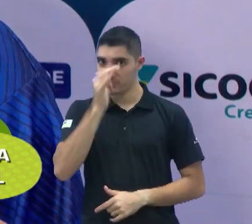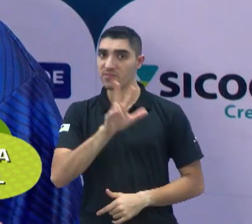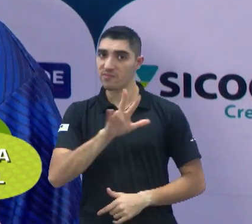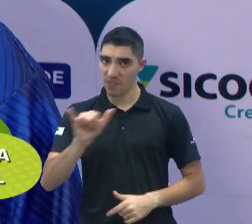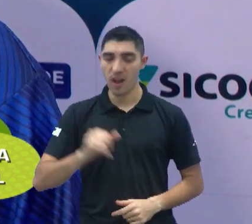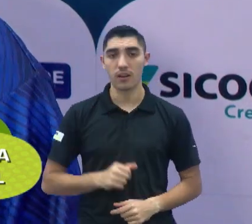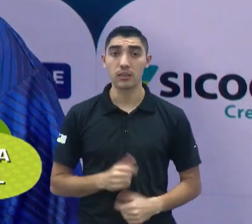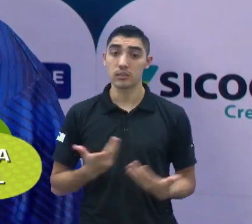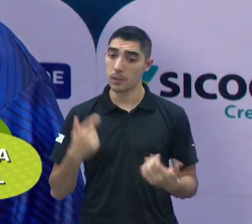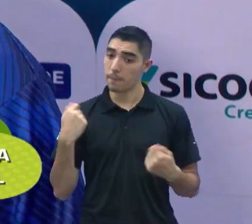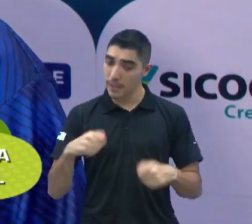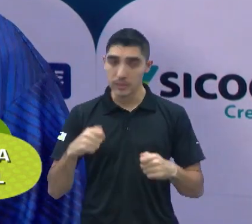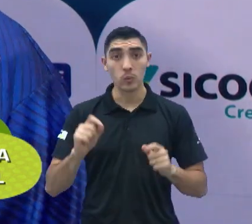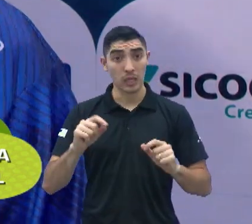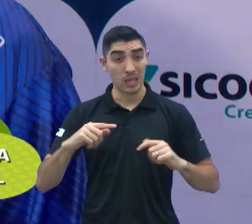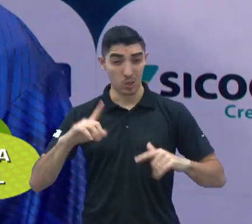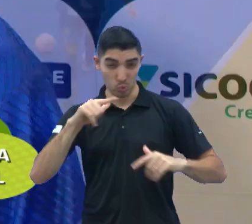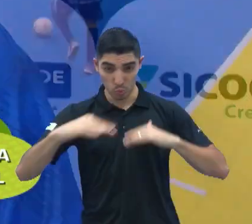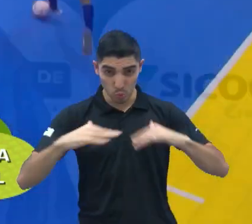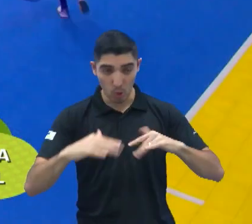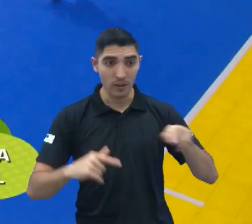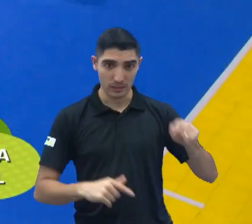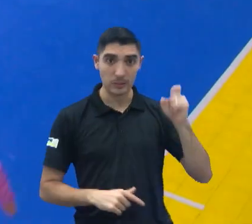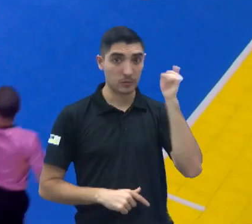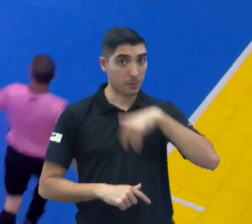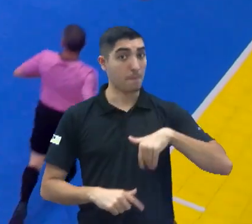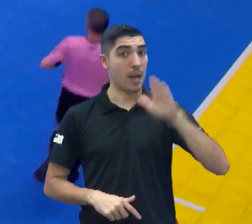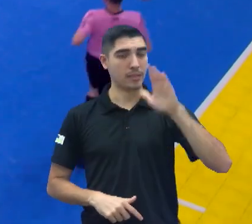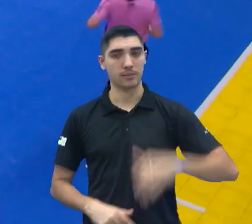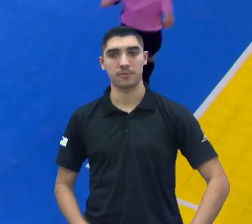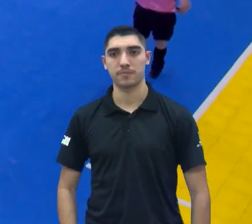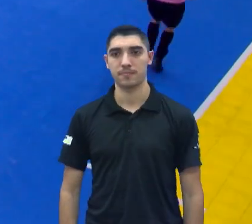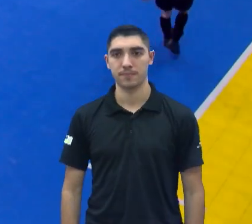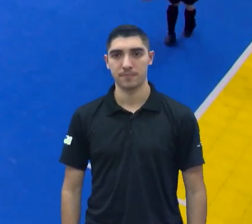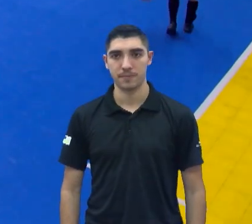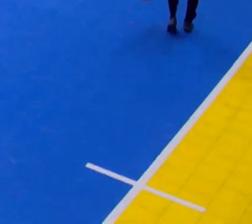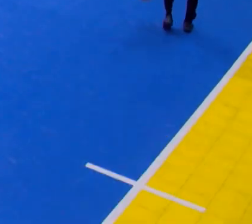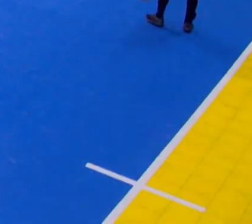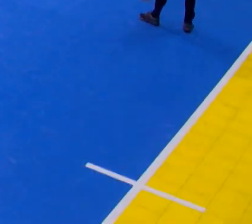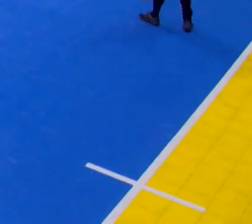porque o jogo vai ser muito mais difícil do que foi essas pré-quartas.